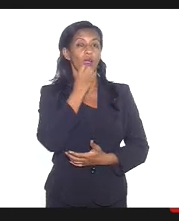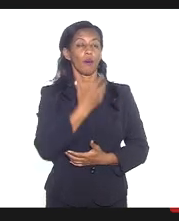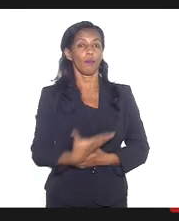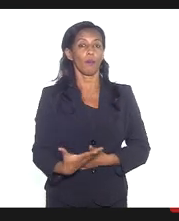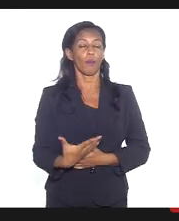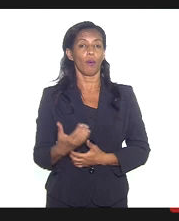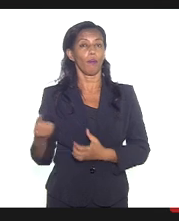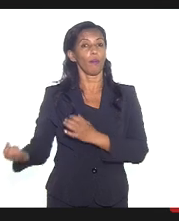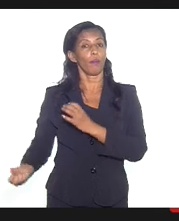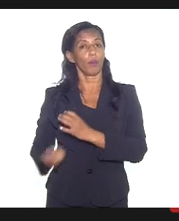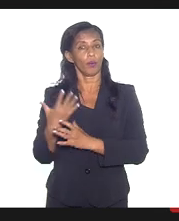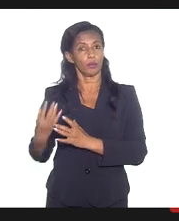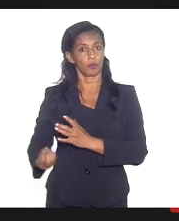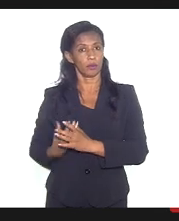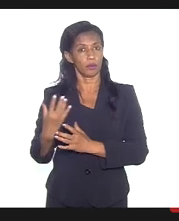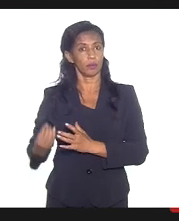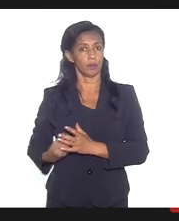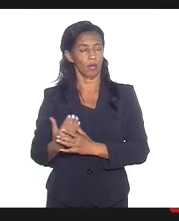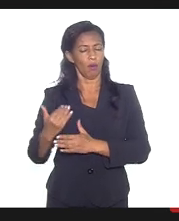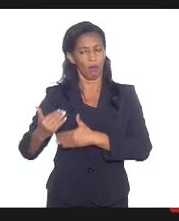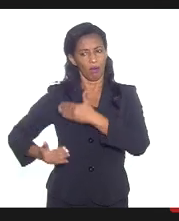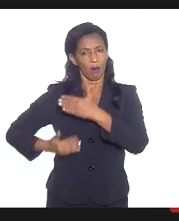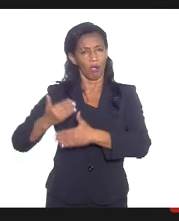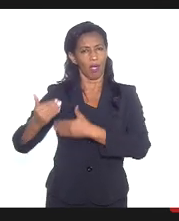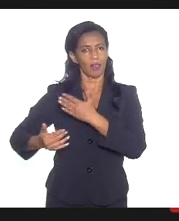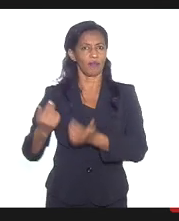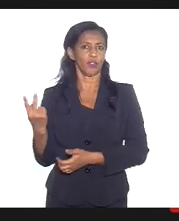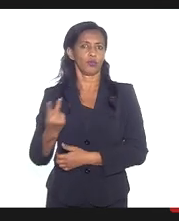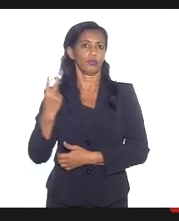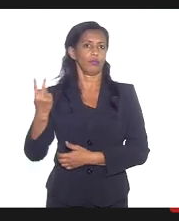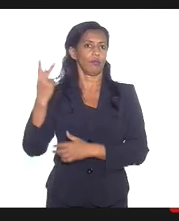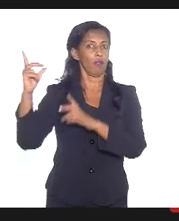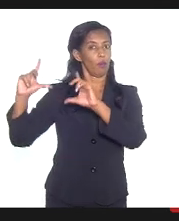uma boa produção, né, uma produção cada vez com custo menor. Né.